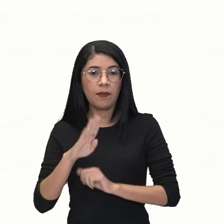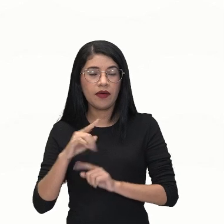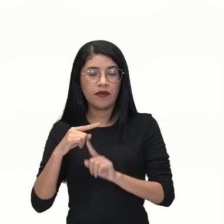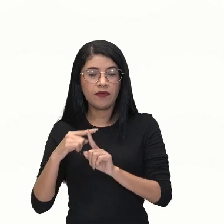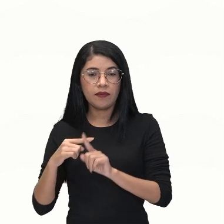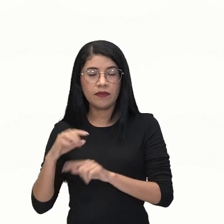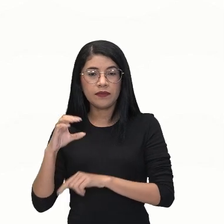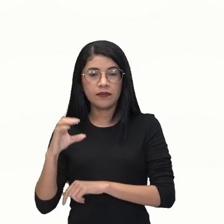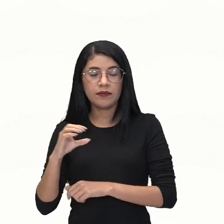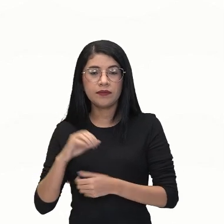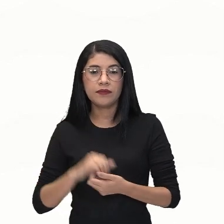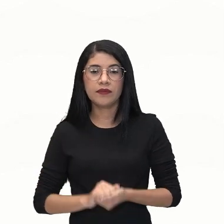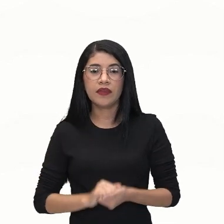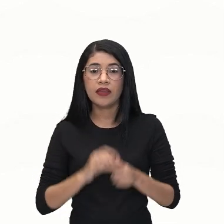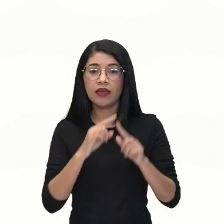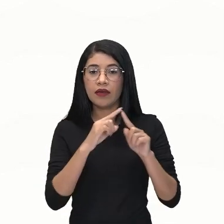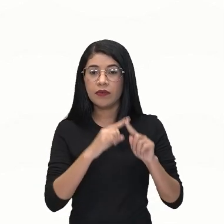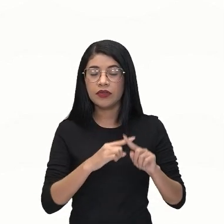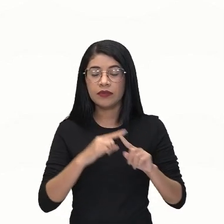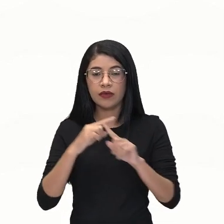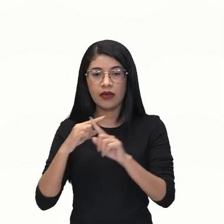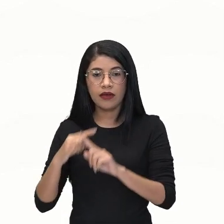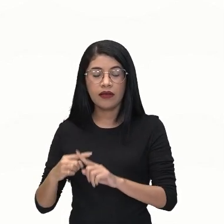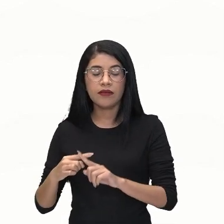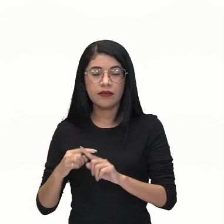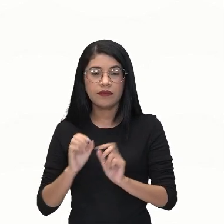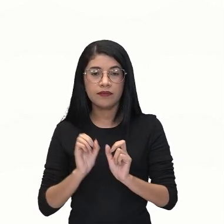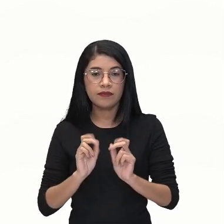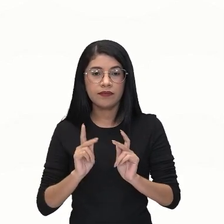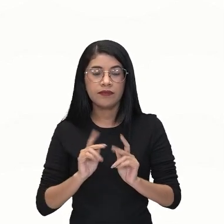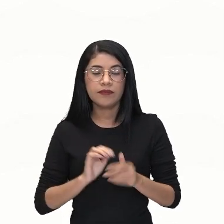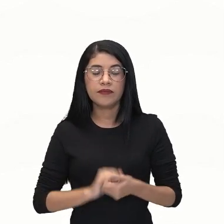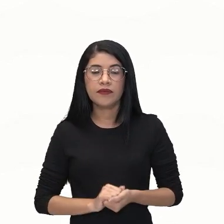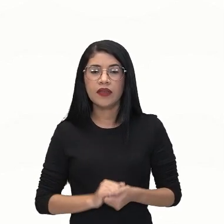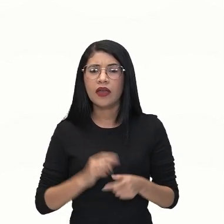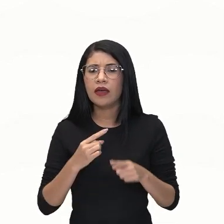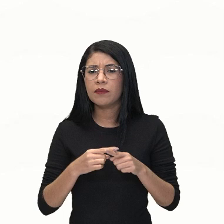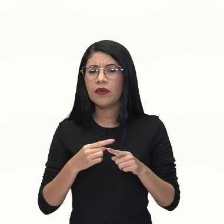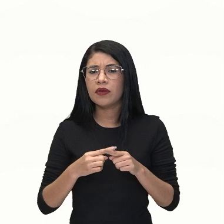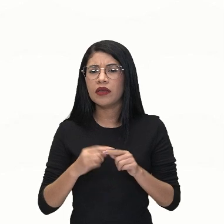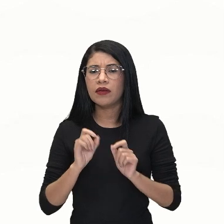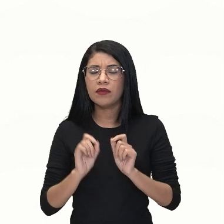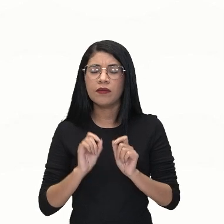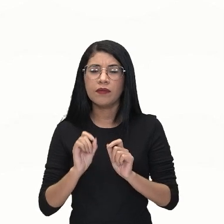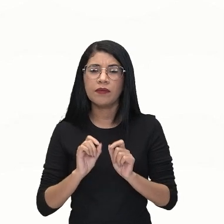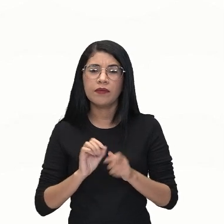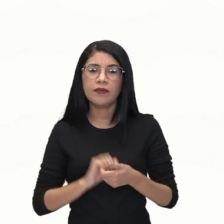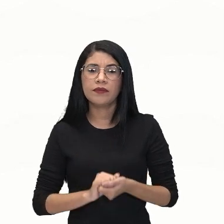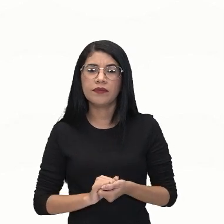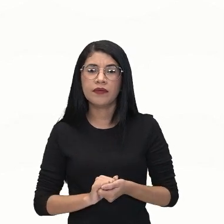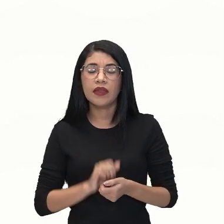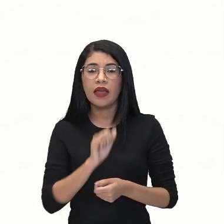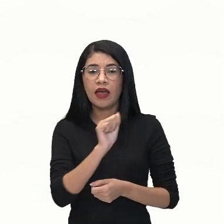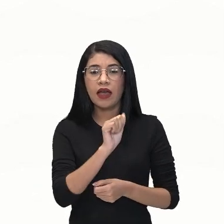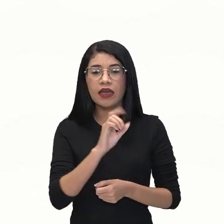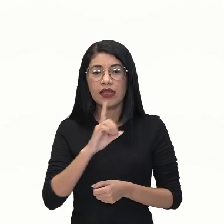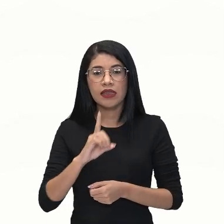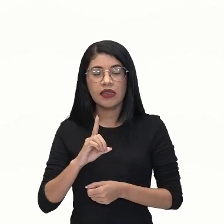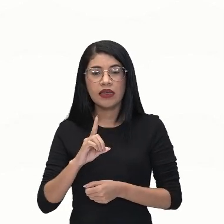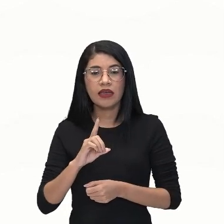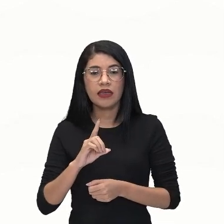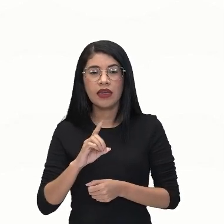C, que é a multiplicação em diagonal, tá bom? Por que que o A e o D se chamam